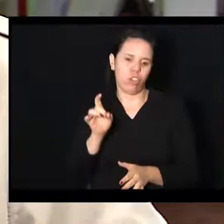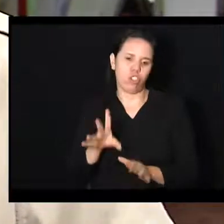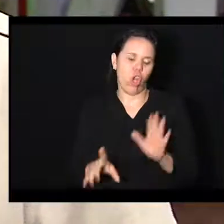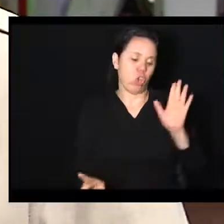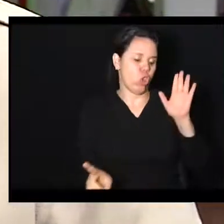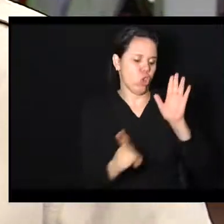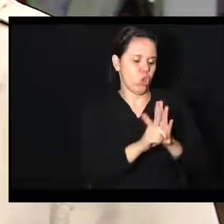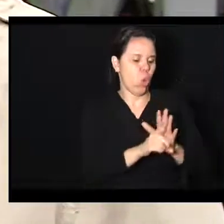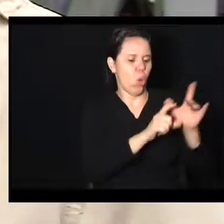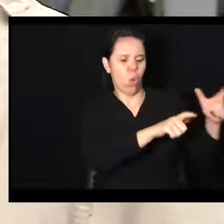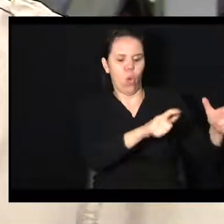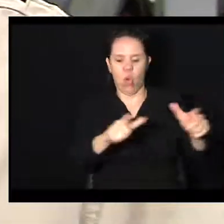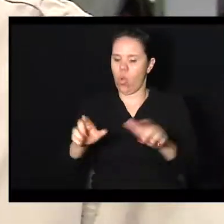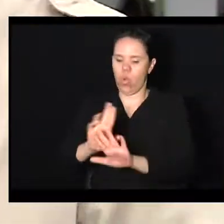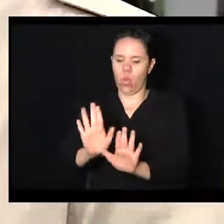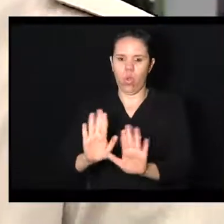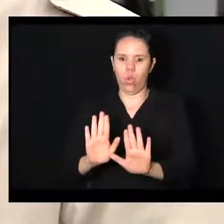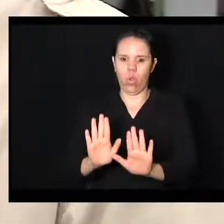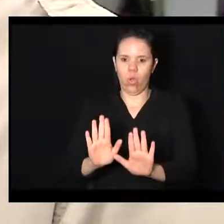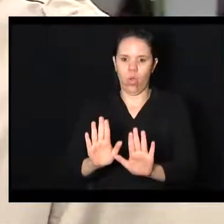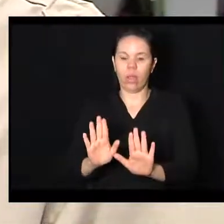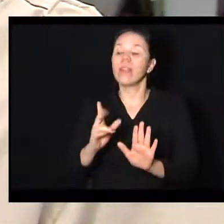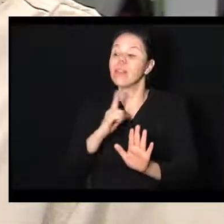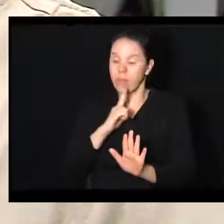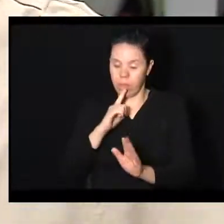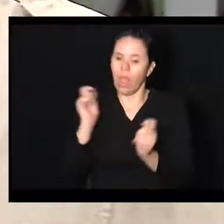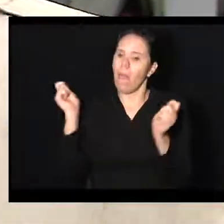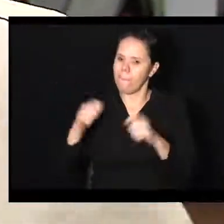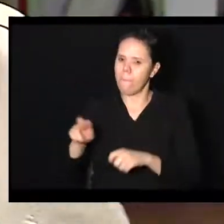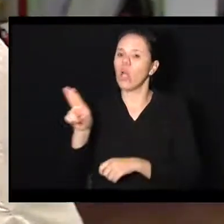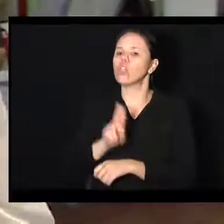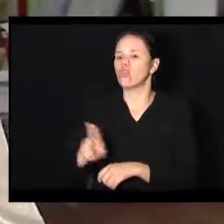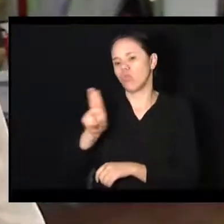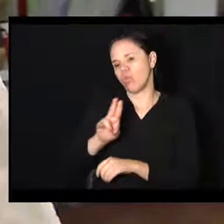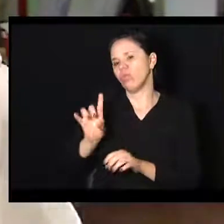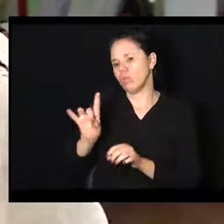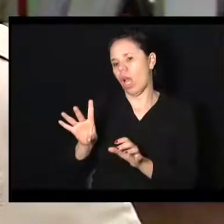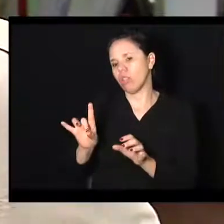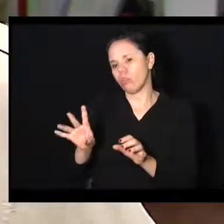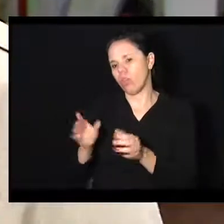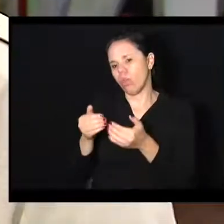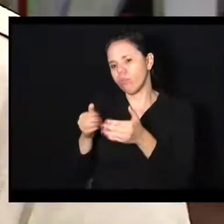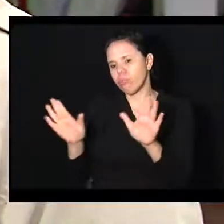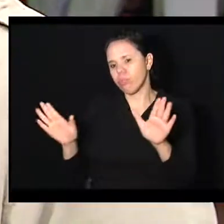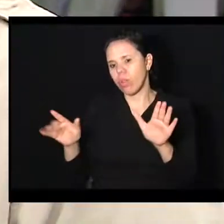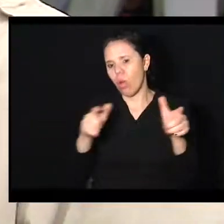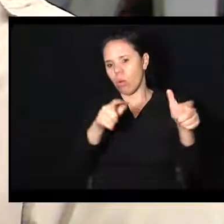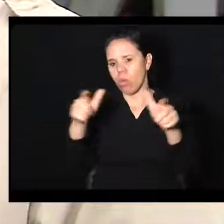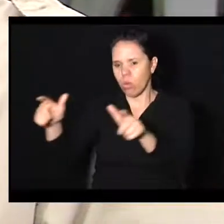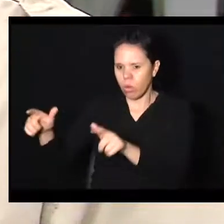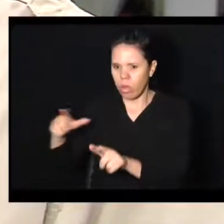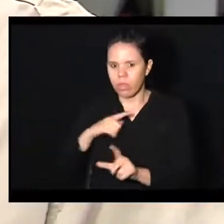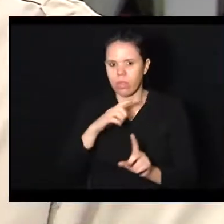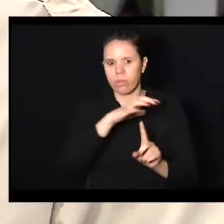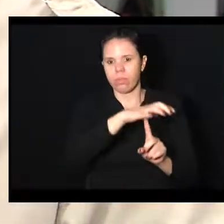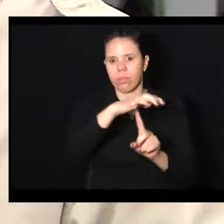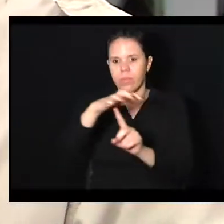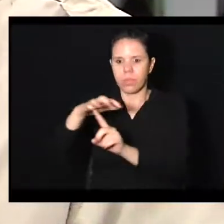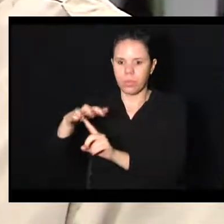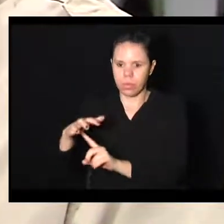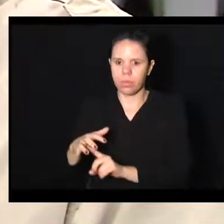dos espaços que utilizam, eles têm a permissão do uso. E a demonstração desse pátio aqui, onde estão os quiosques, ela é